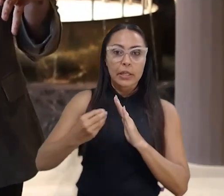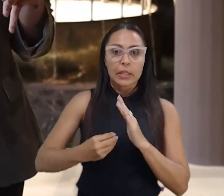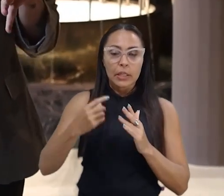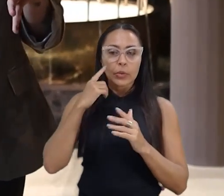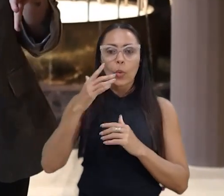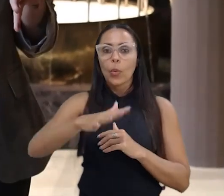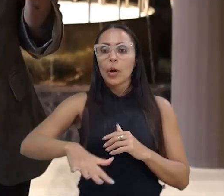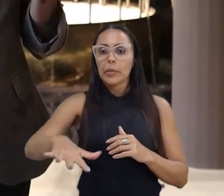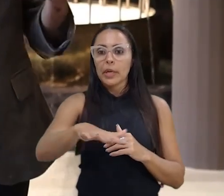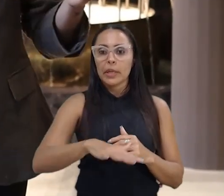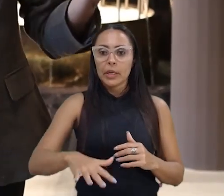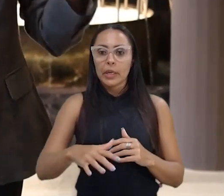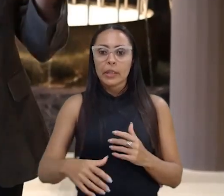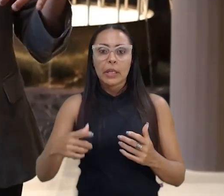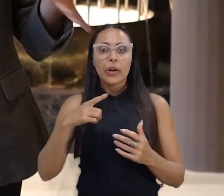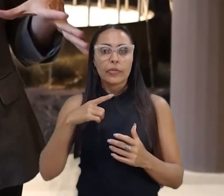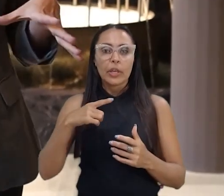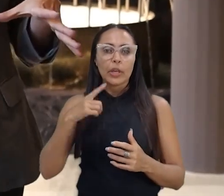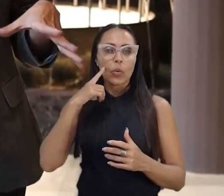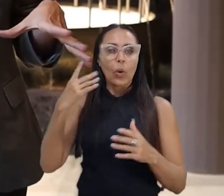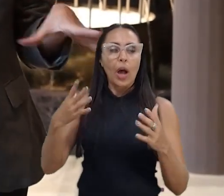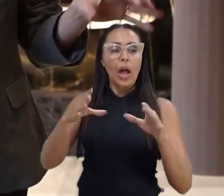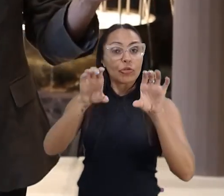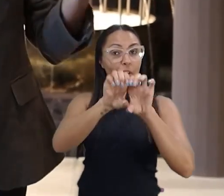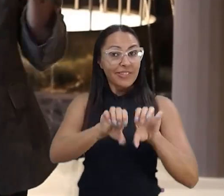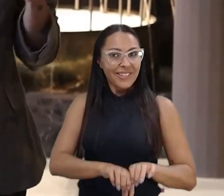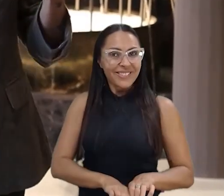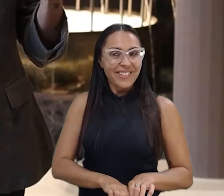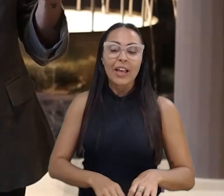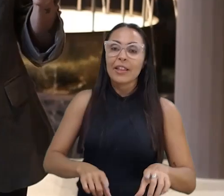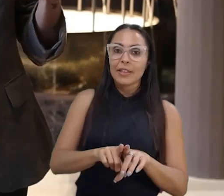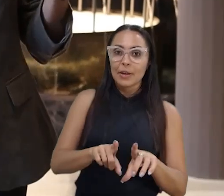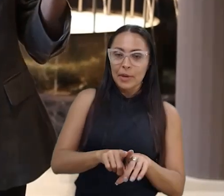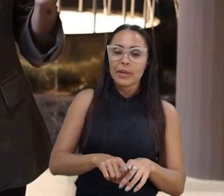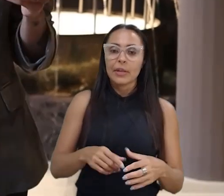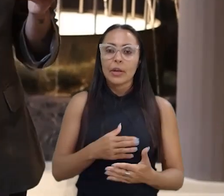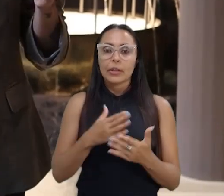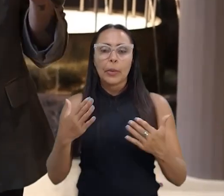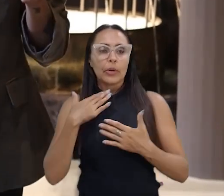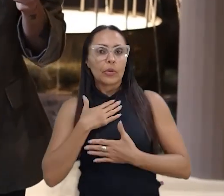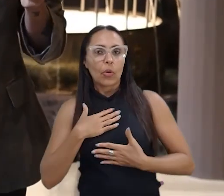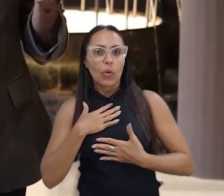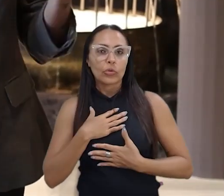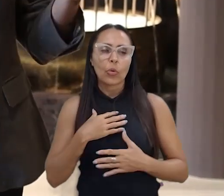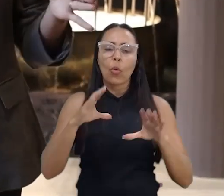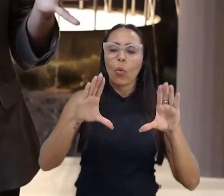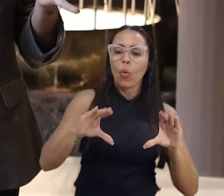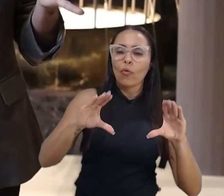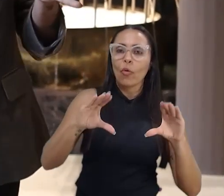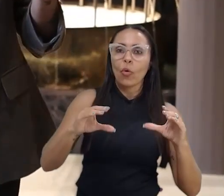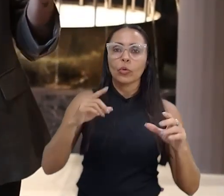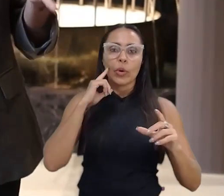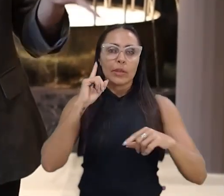design da ambientação do ambiente, tem a ver com função e estética, mas tem a ver também com gostos, com conforto. E após